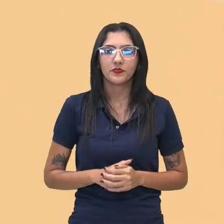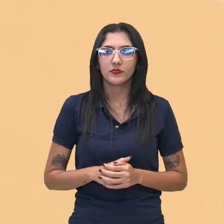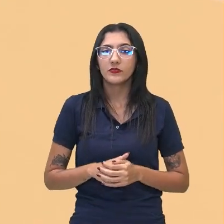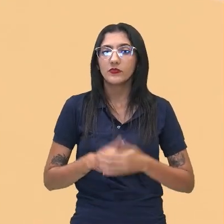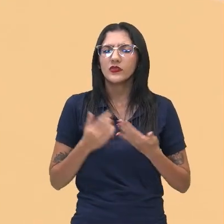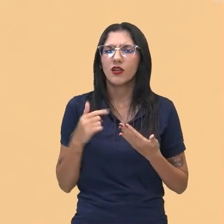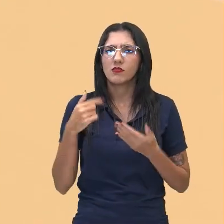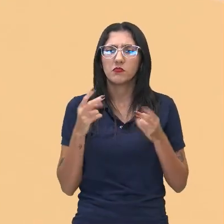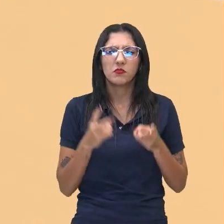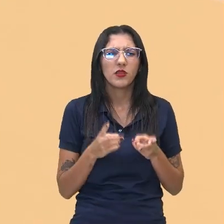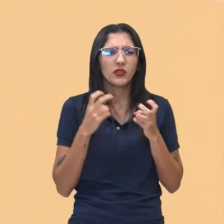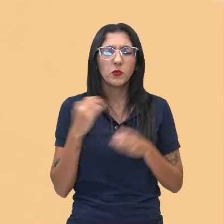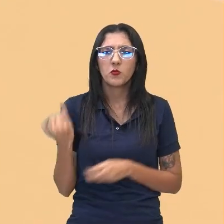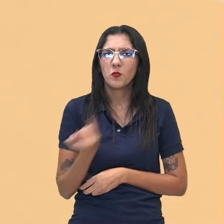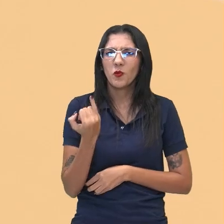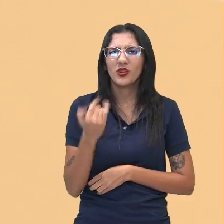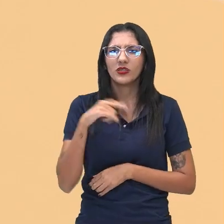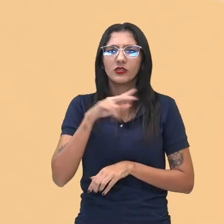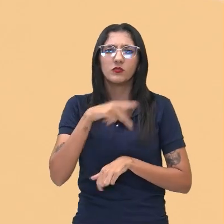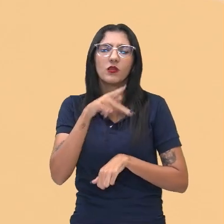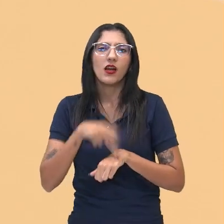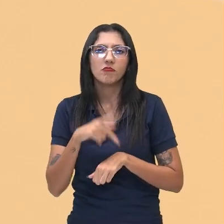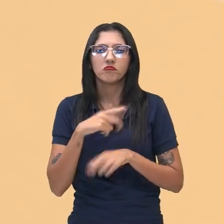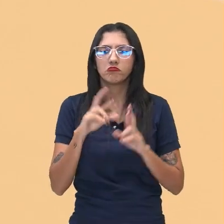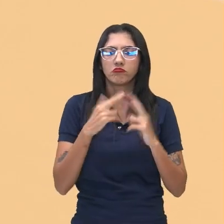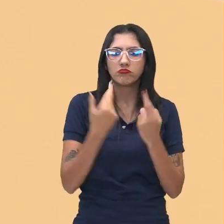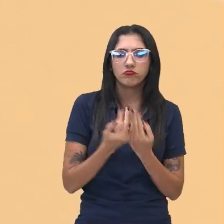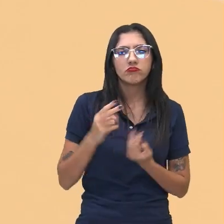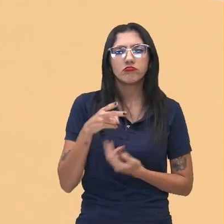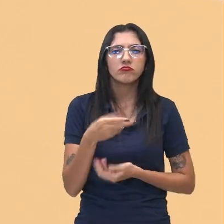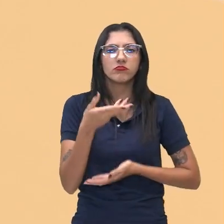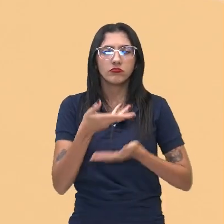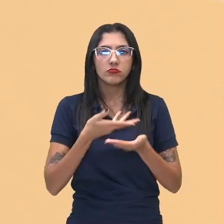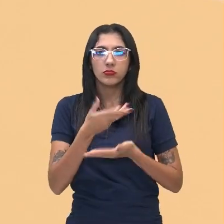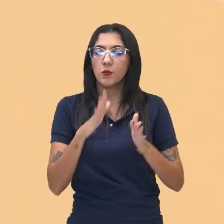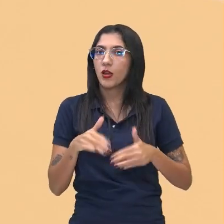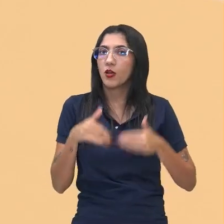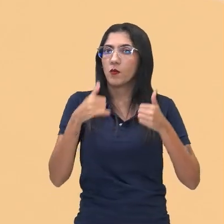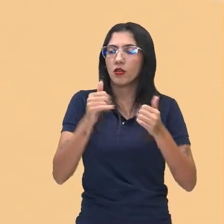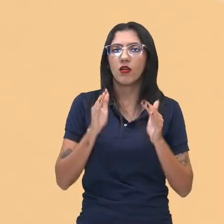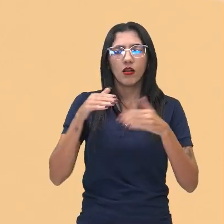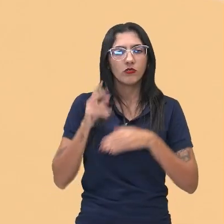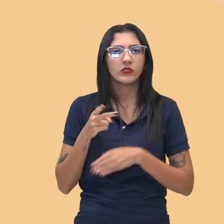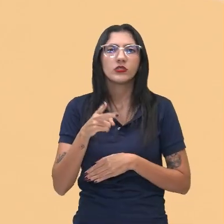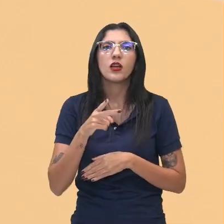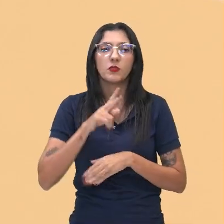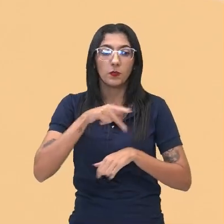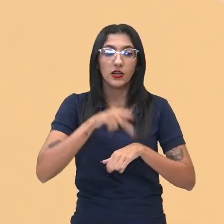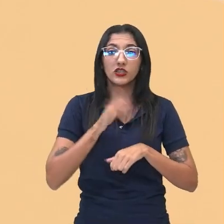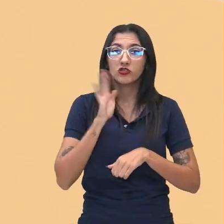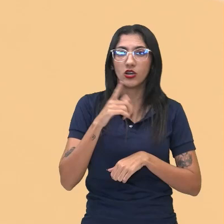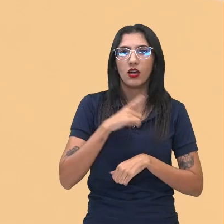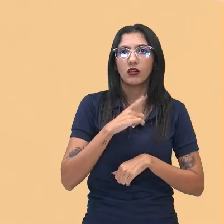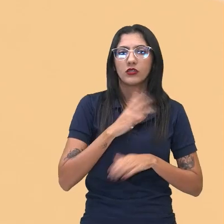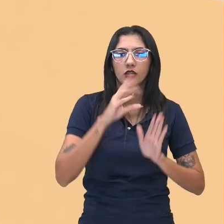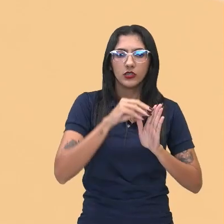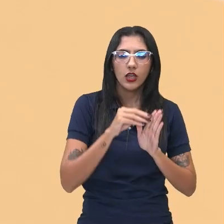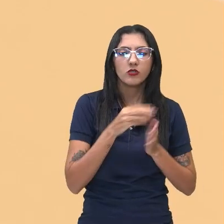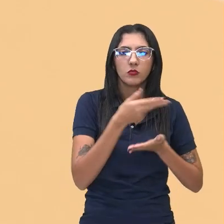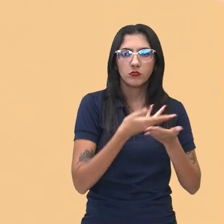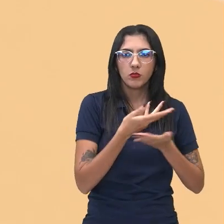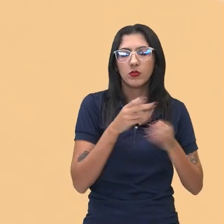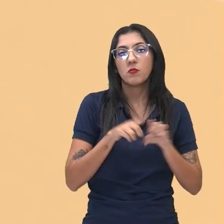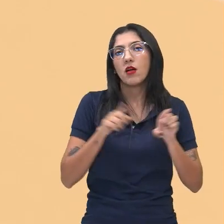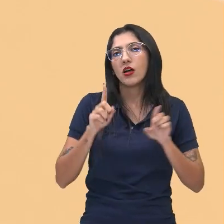importância desses países sempre estarem se reunidos para melhorar cada vez mais os países que já são países membros, mas